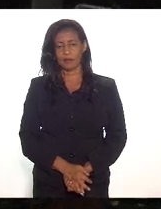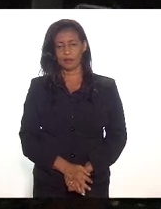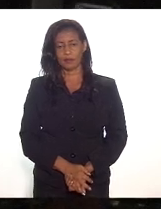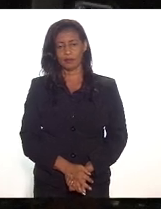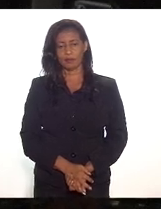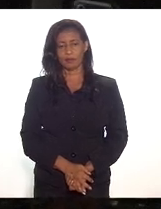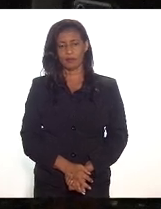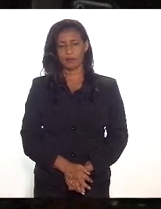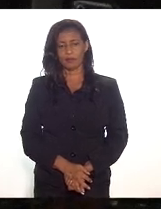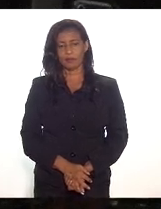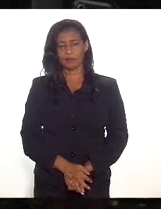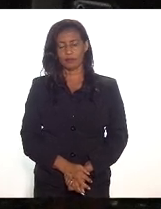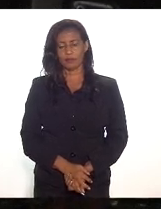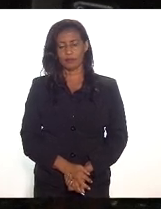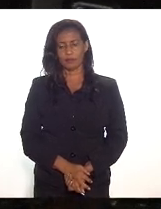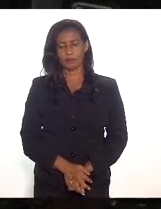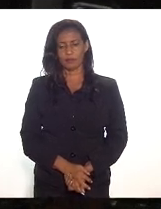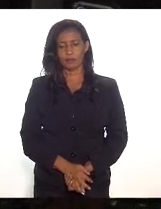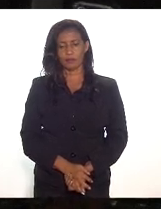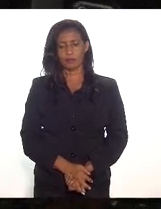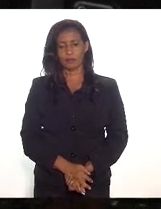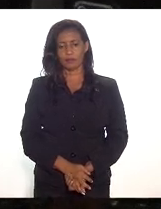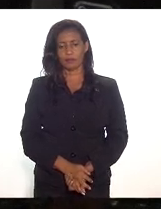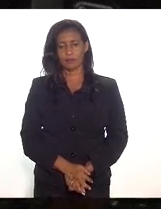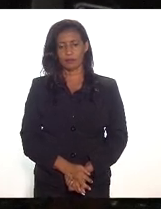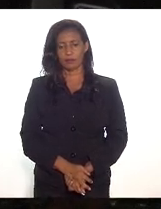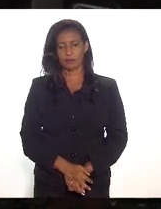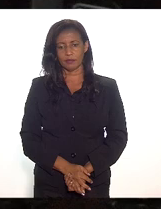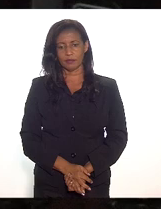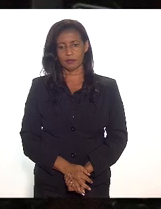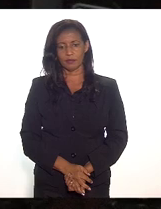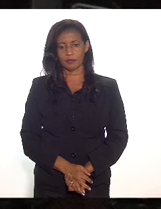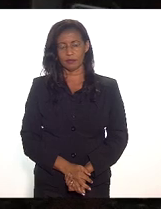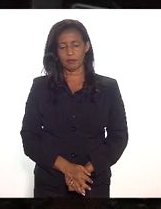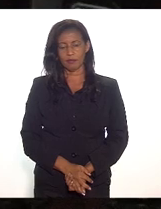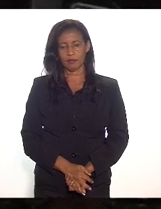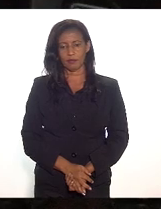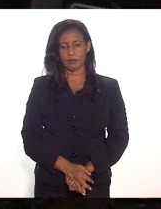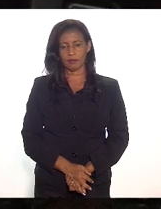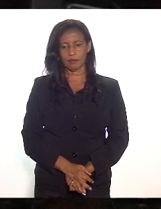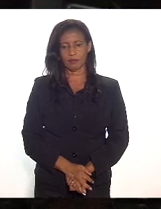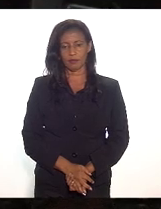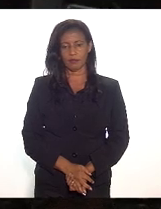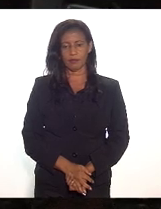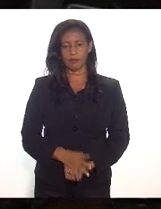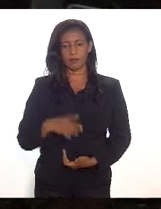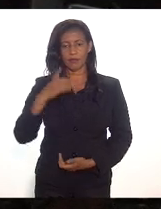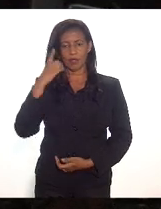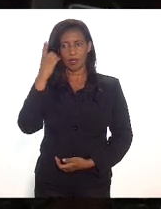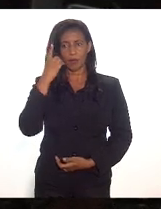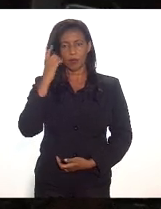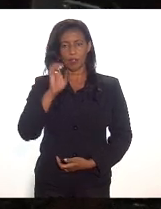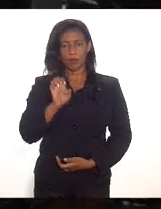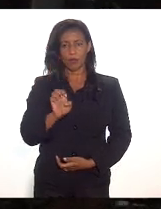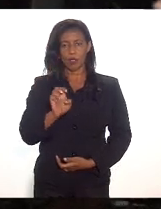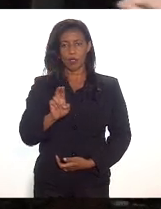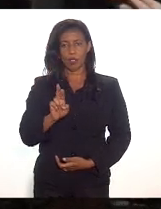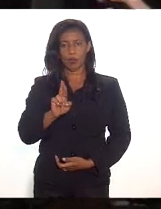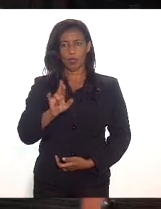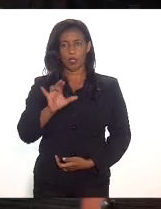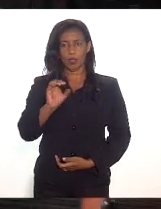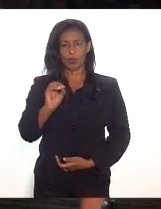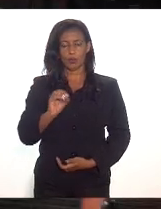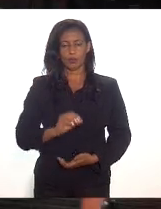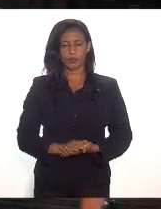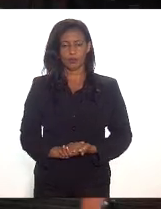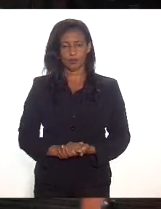Júnior agora e o deputado Flávio Serafini. E já está encerrado todas as inscrições. Com a palavra, o deputado Eurico Júnior.